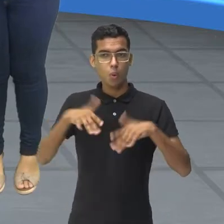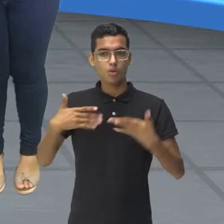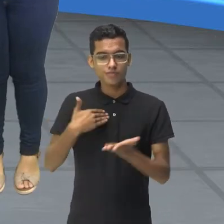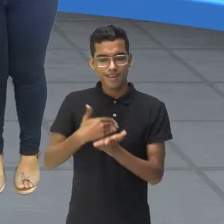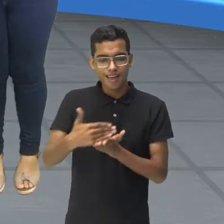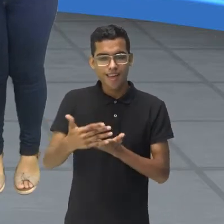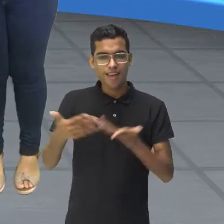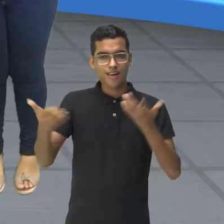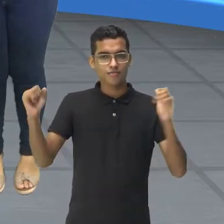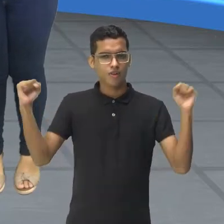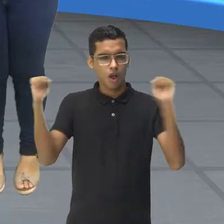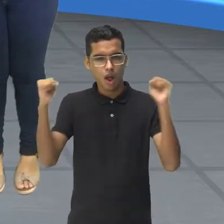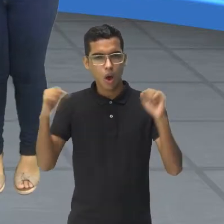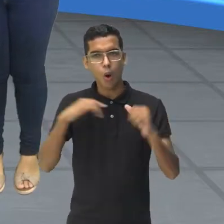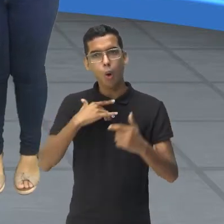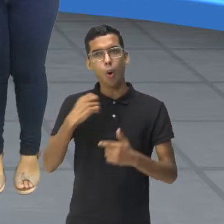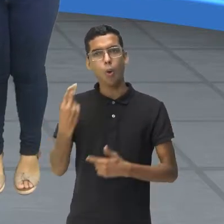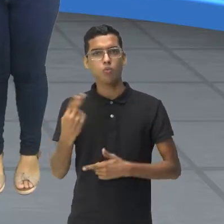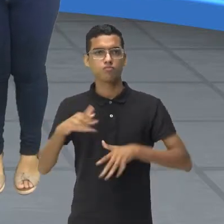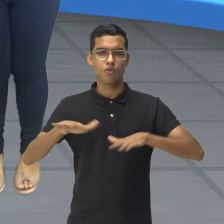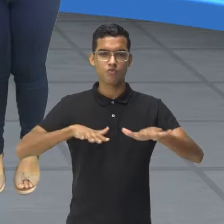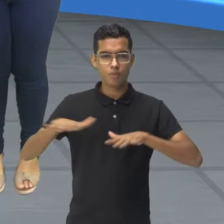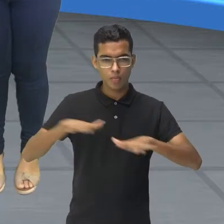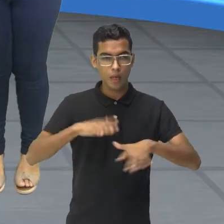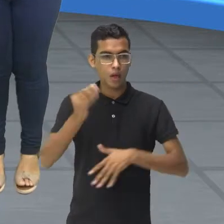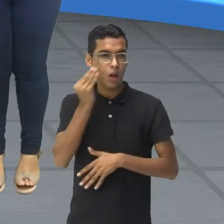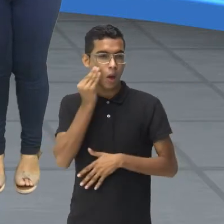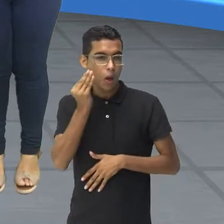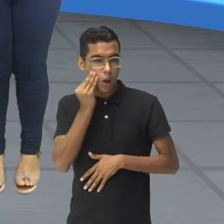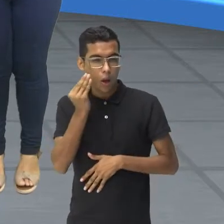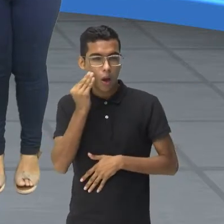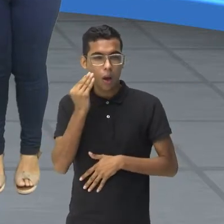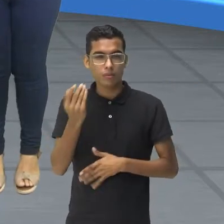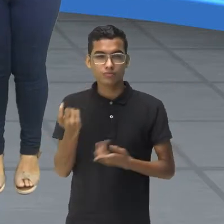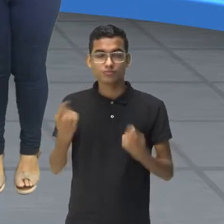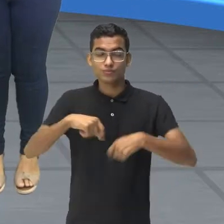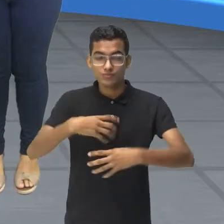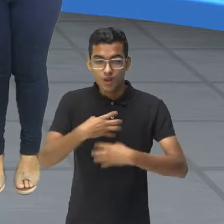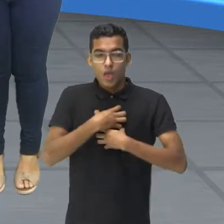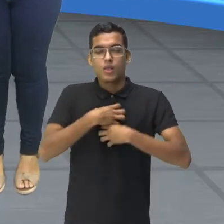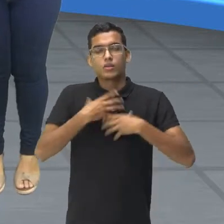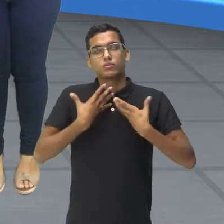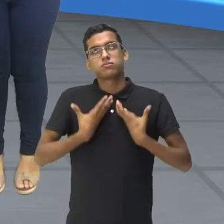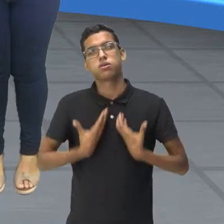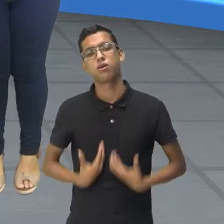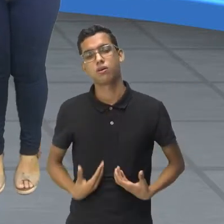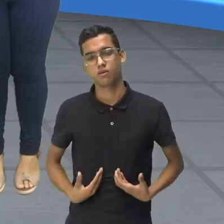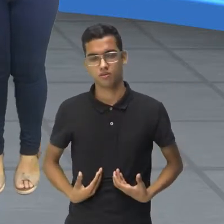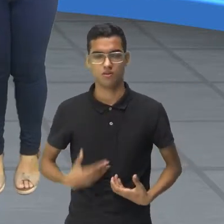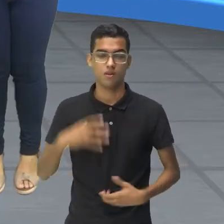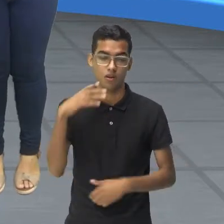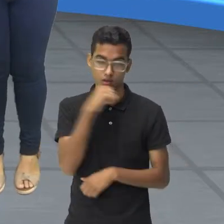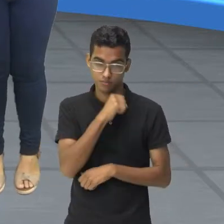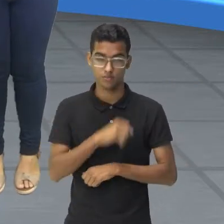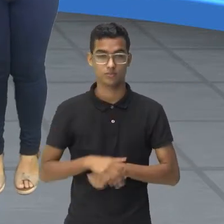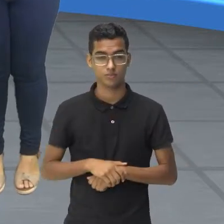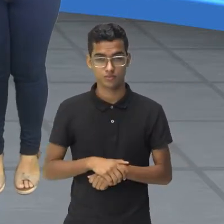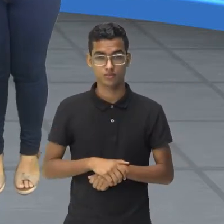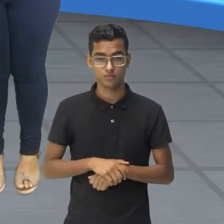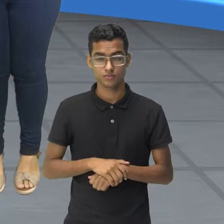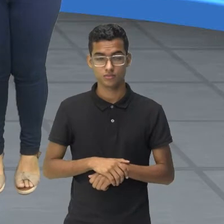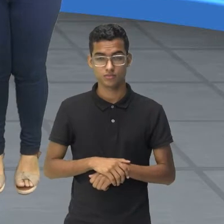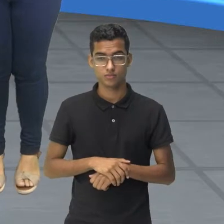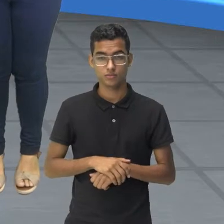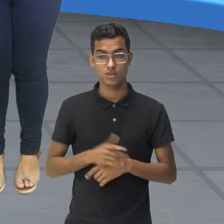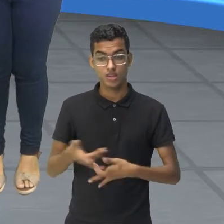algo, ela vai ter muita dificuldade, né? E principalmente se esse sedentarismo já tiver puxado aí, ó,